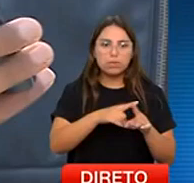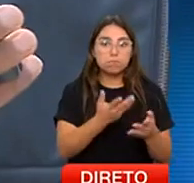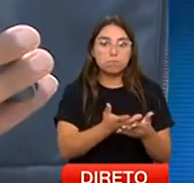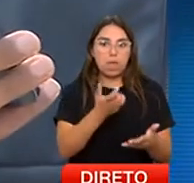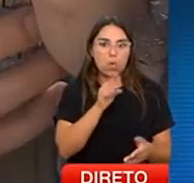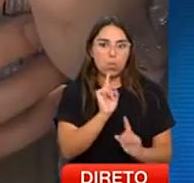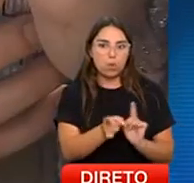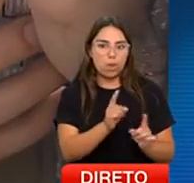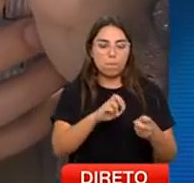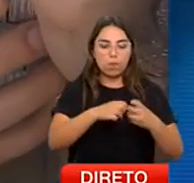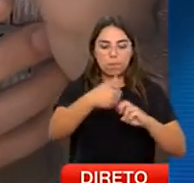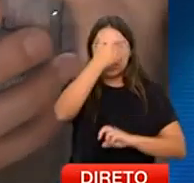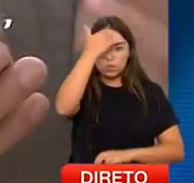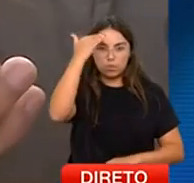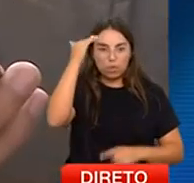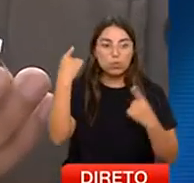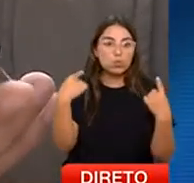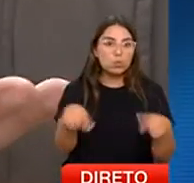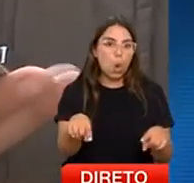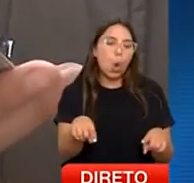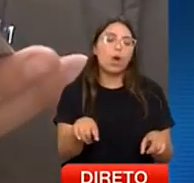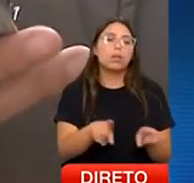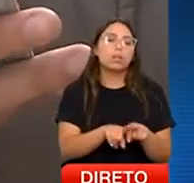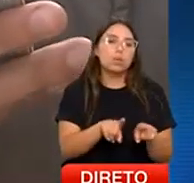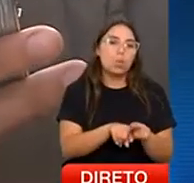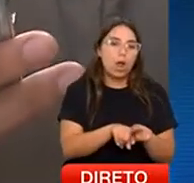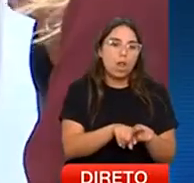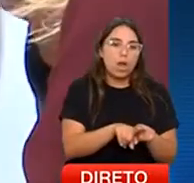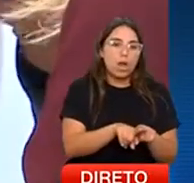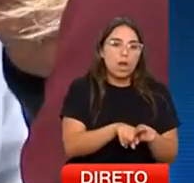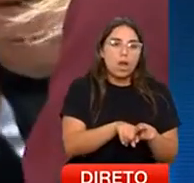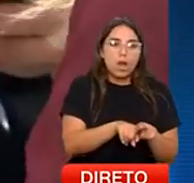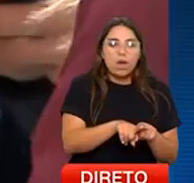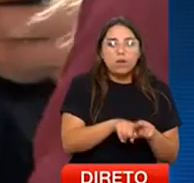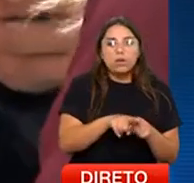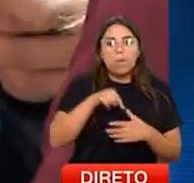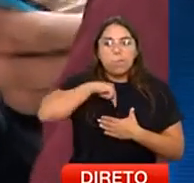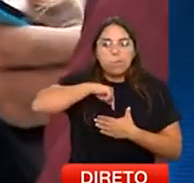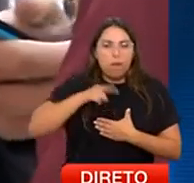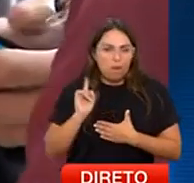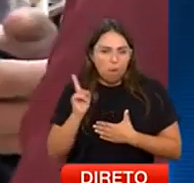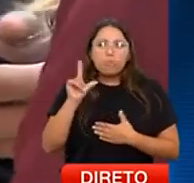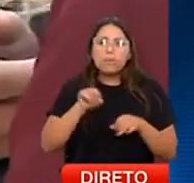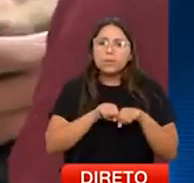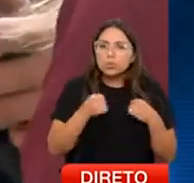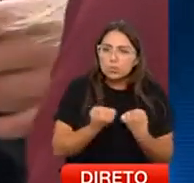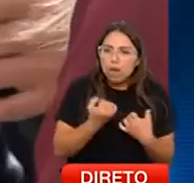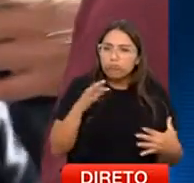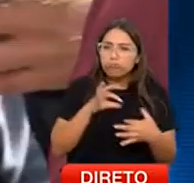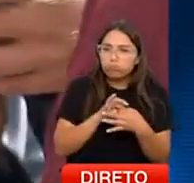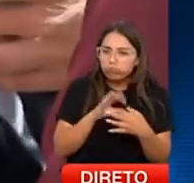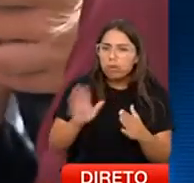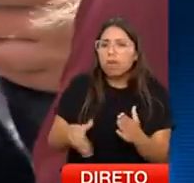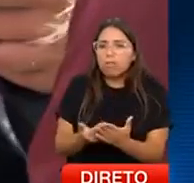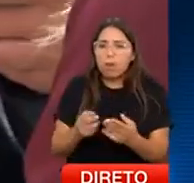apenas uma dimensão e biológica e portanto há dimensões psico e sociais e que estão muito relacionadas com aquilo que é a emergência de problemas